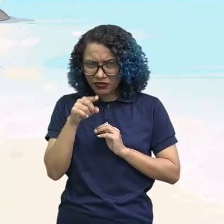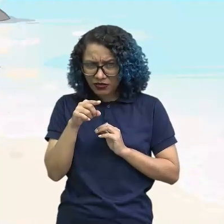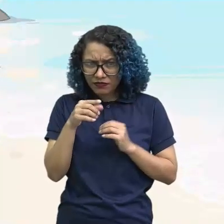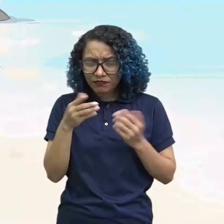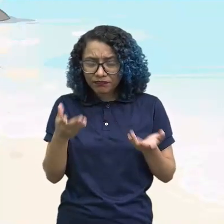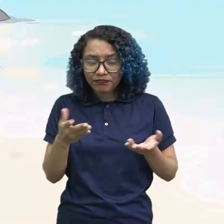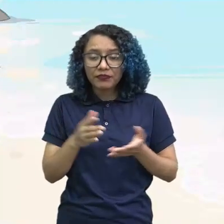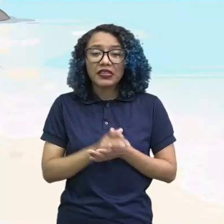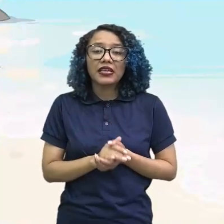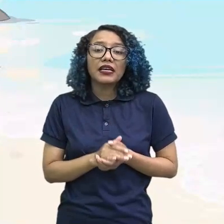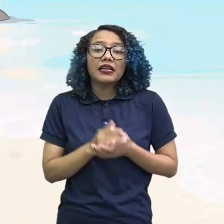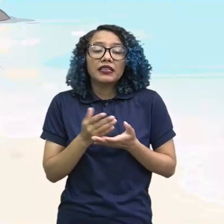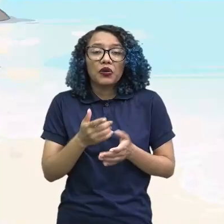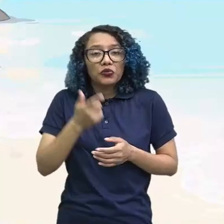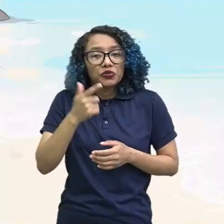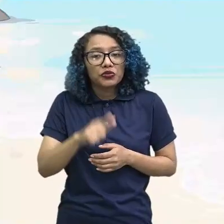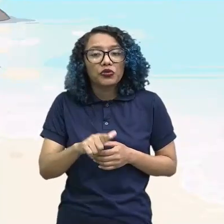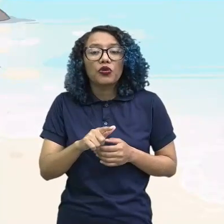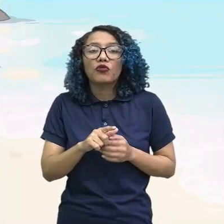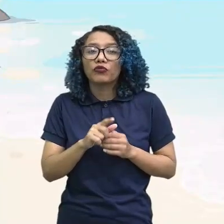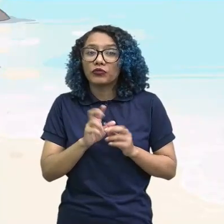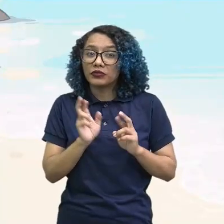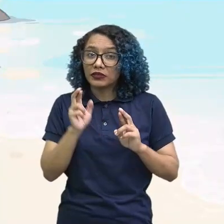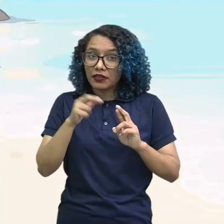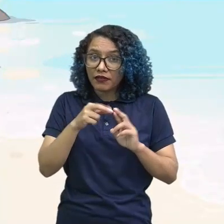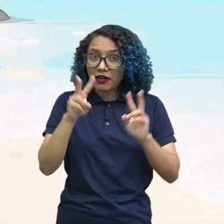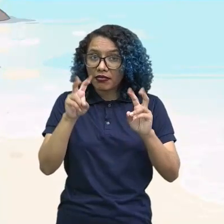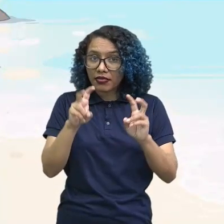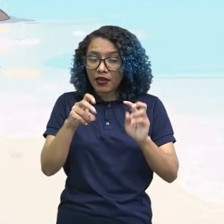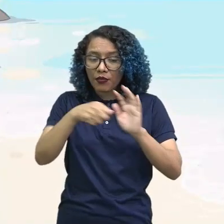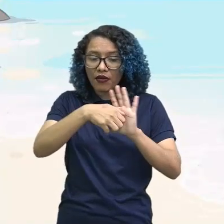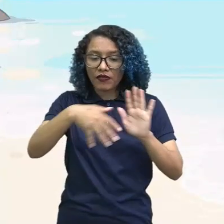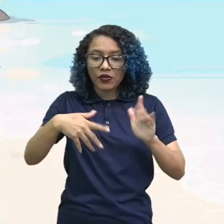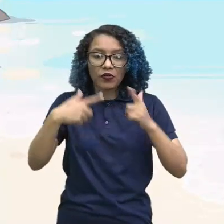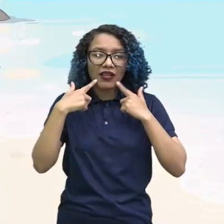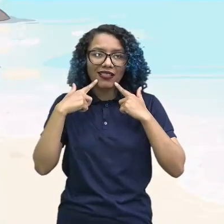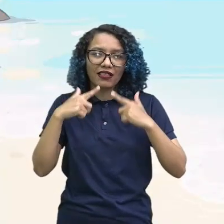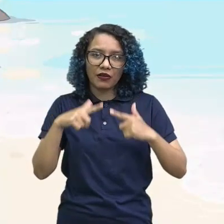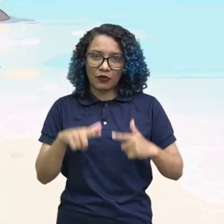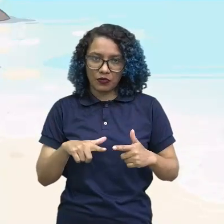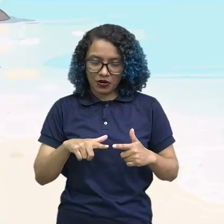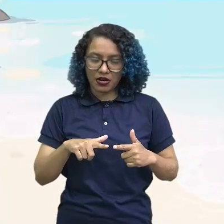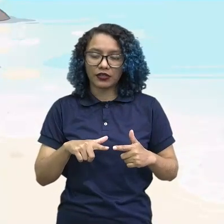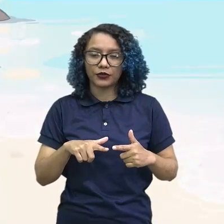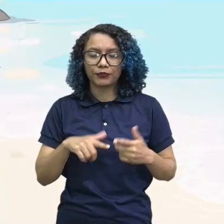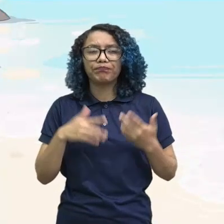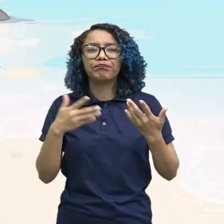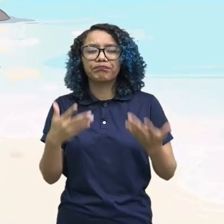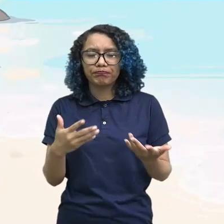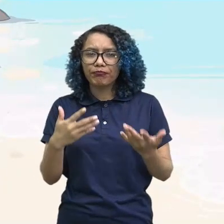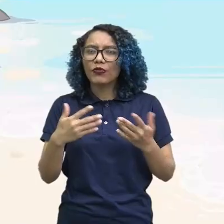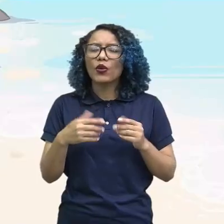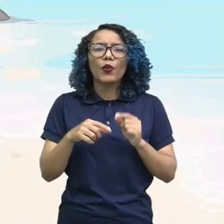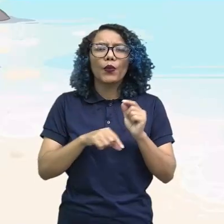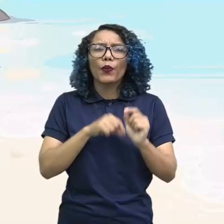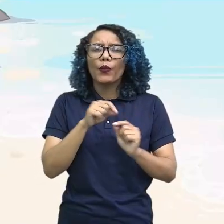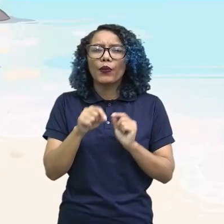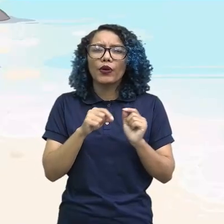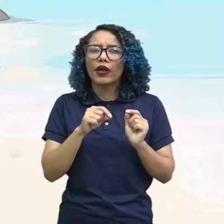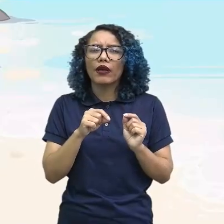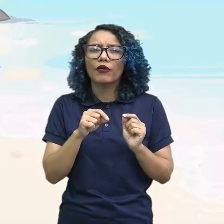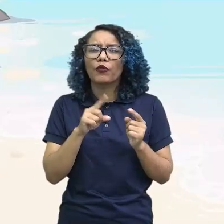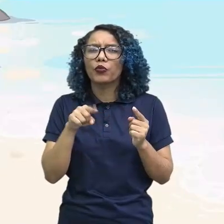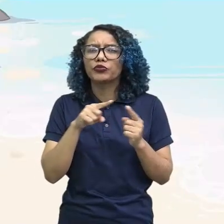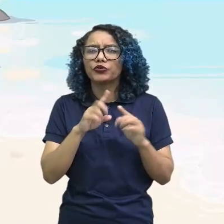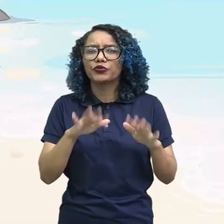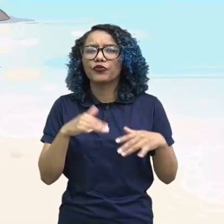Então, estamos falando mais uma vez sobre figuras de linguagem. E essas figuras de linguagem, elas buscam